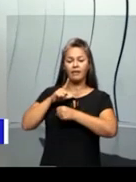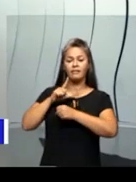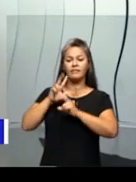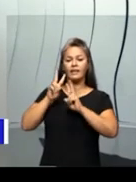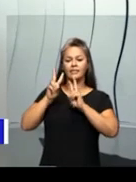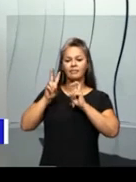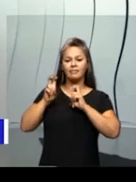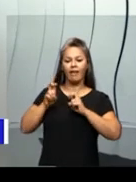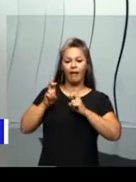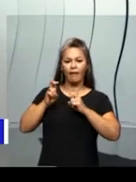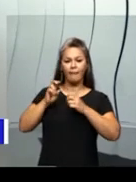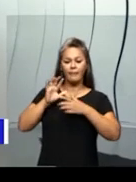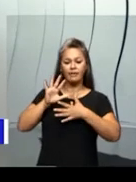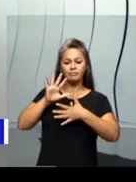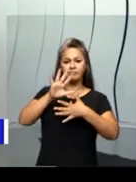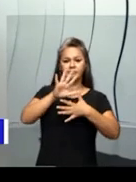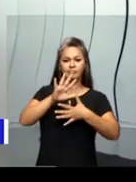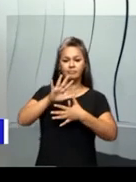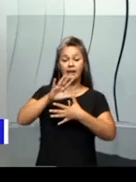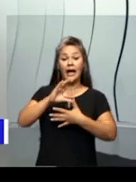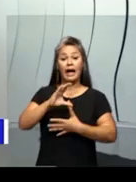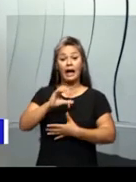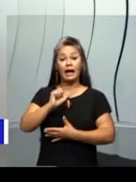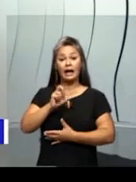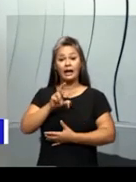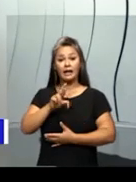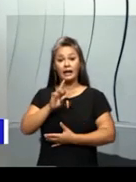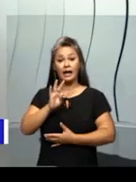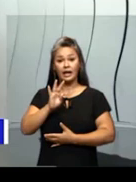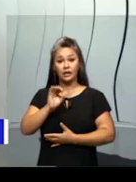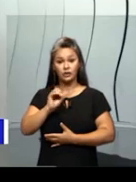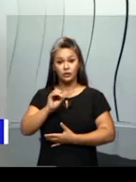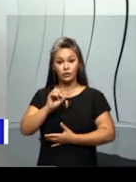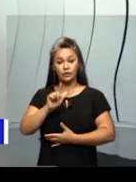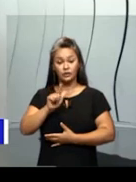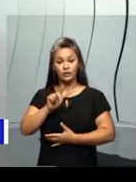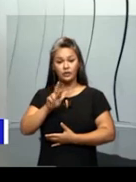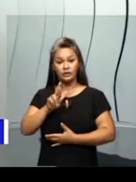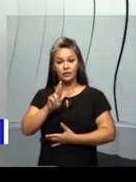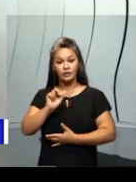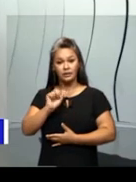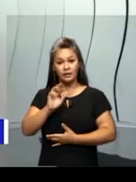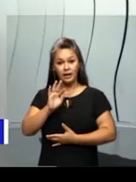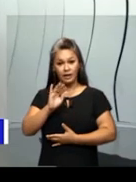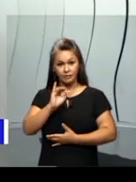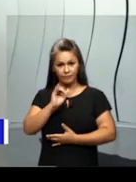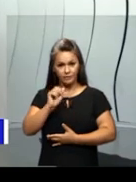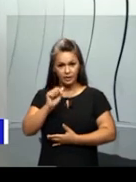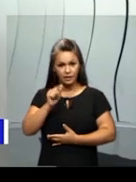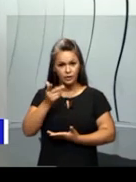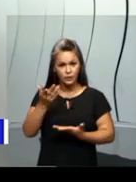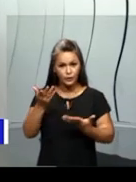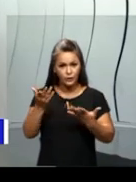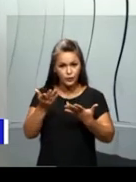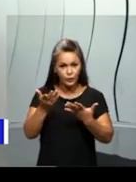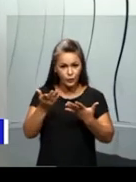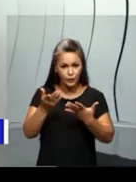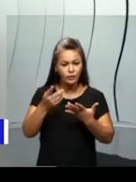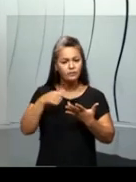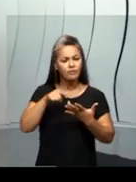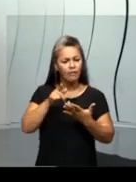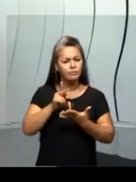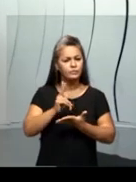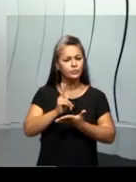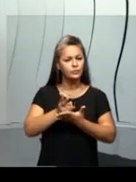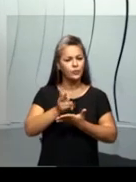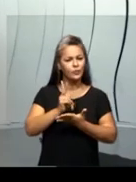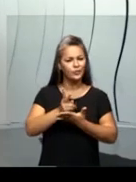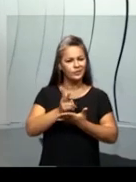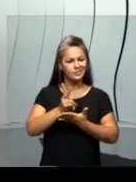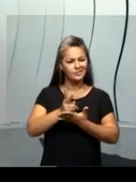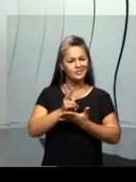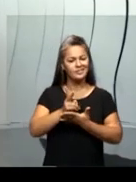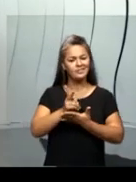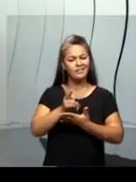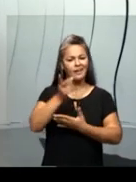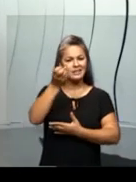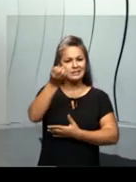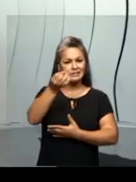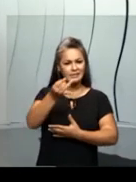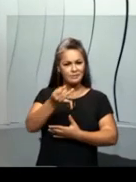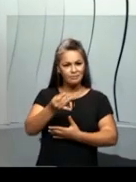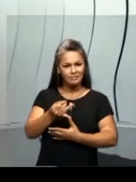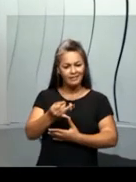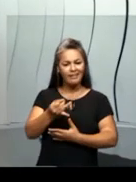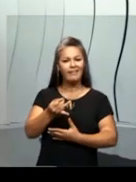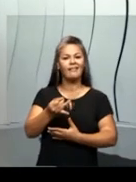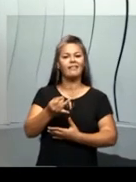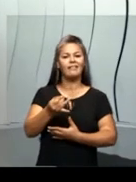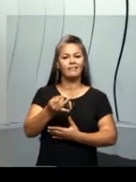essa continuidade para mais uma aula da própria cartografia, essa ciência importantíssima dentro da geografia,